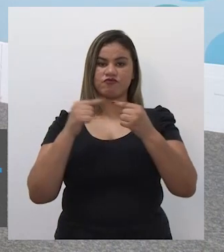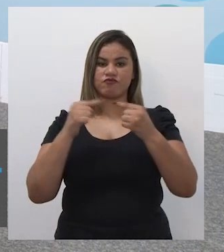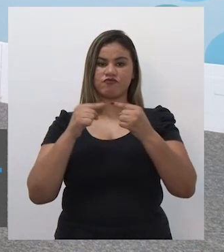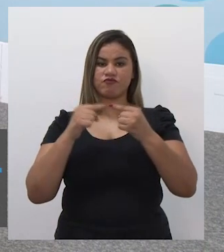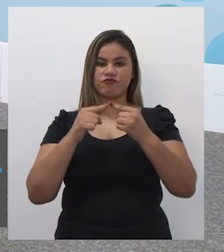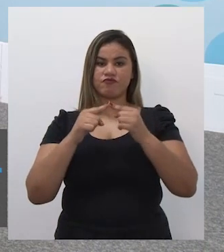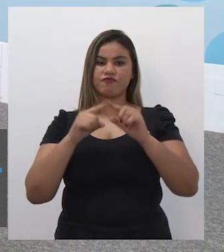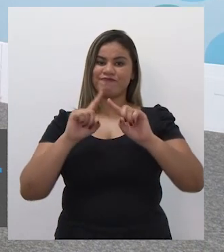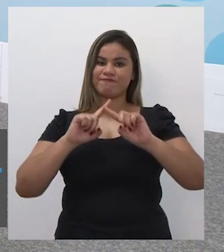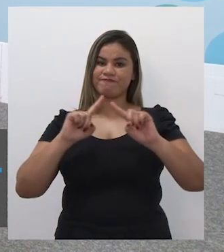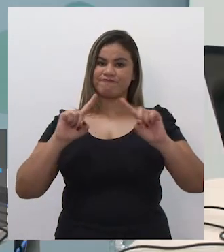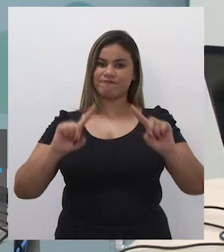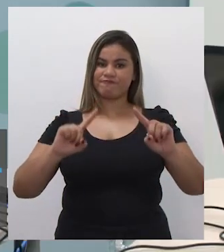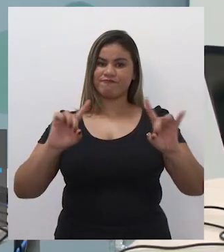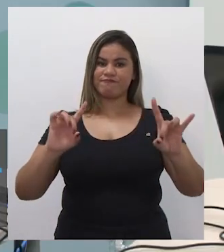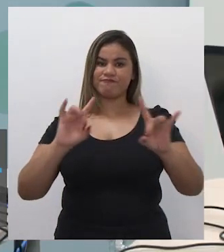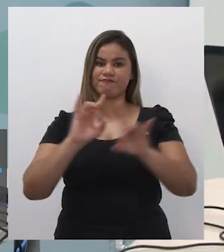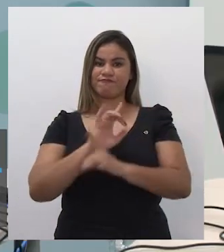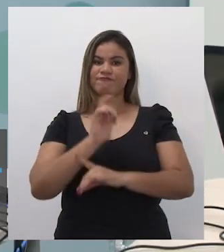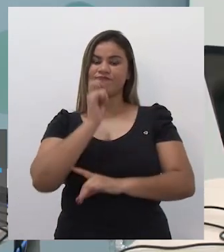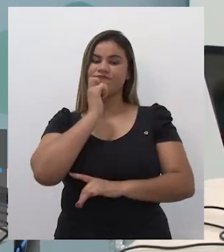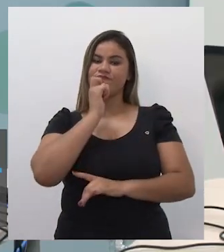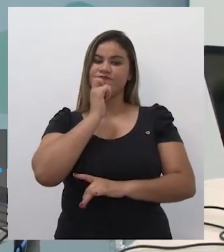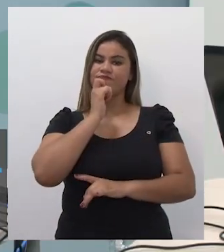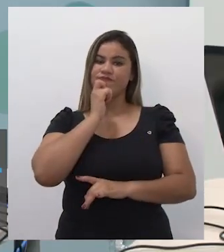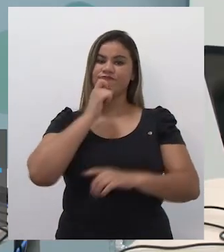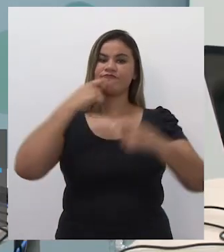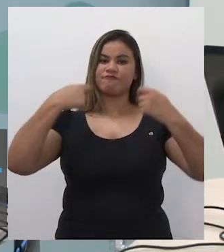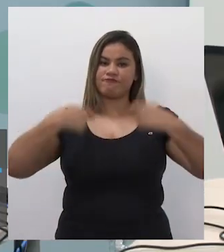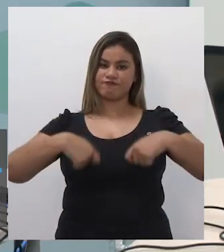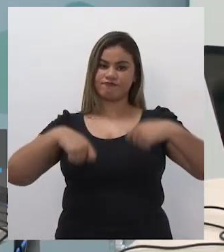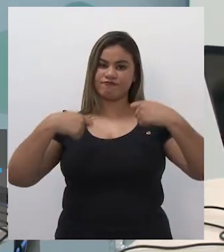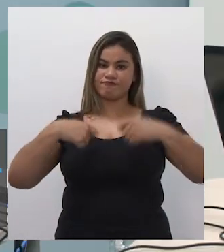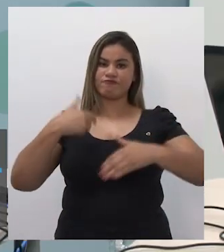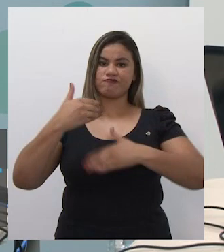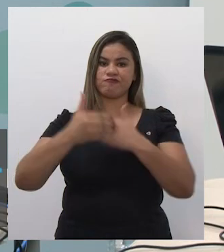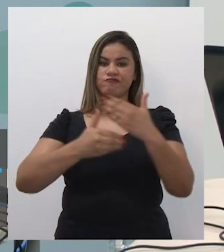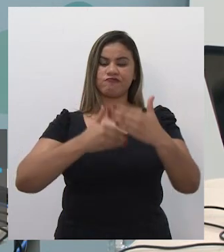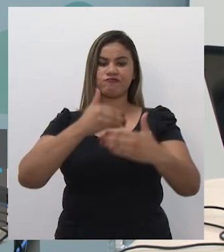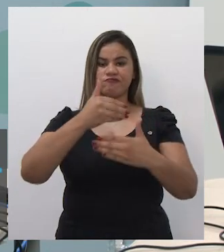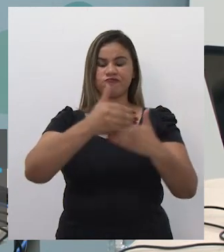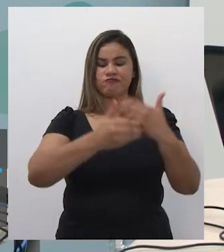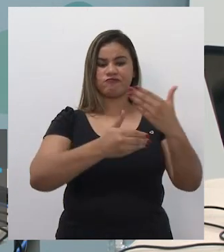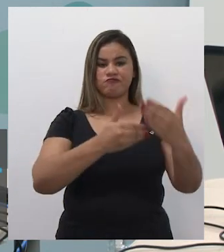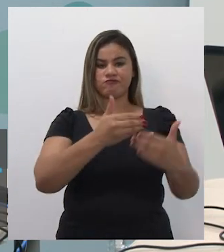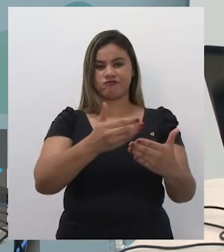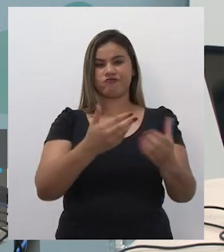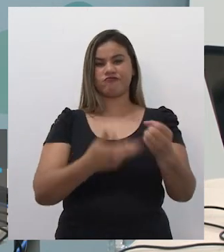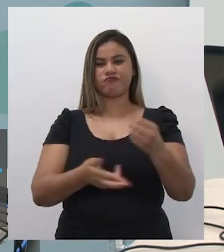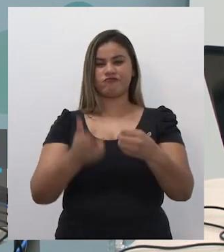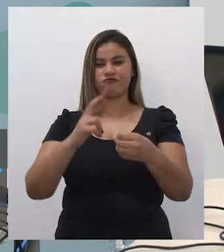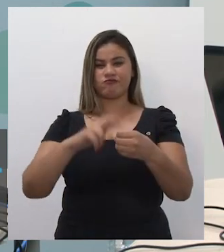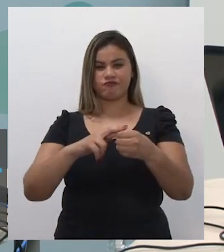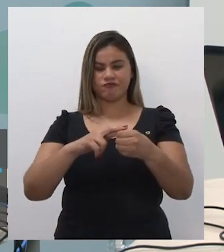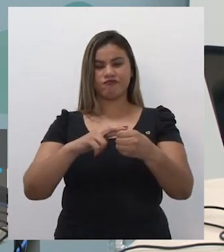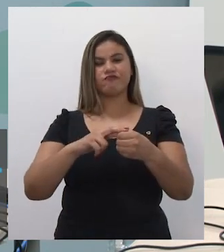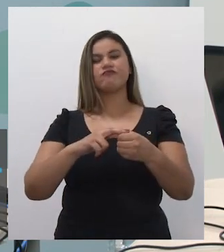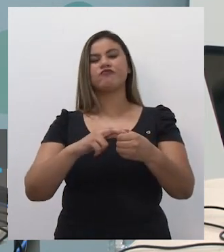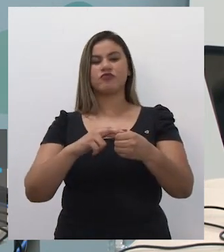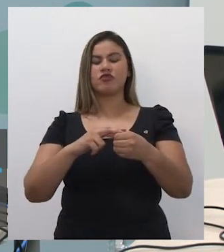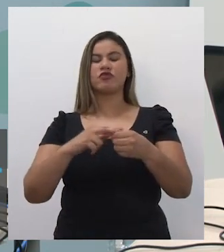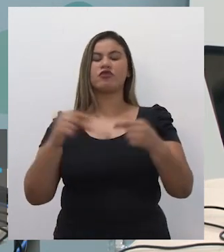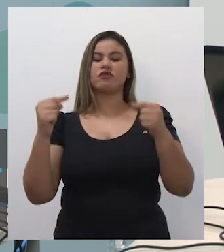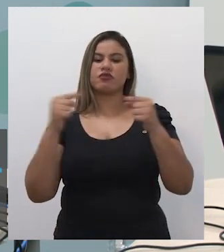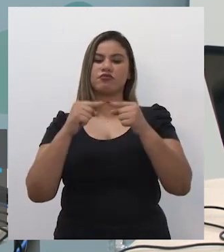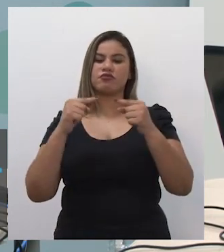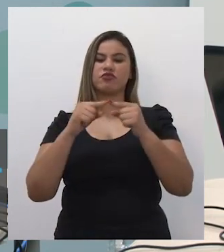nunca é o bastante. A gente sempre é bom ressaltar que esse processo todo de recuperação intensiva ele está